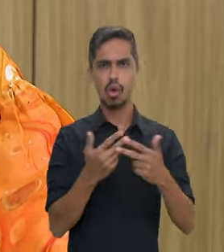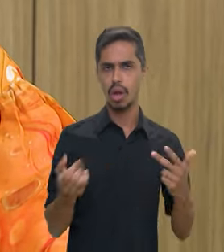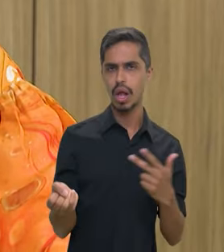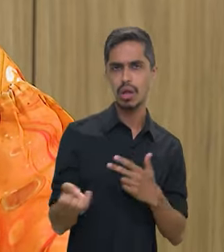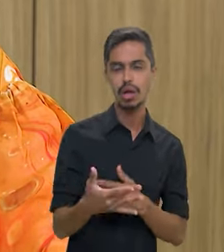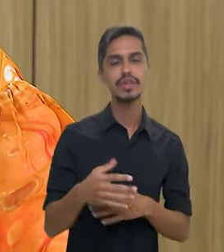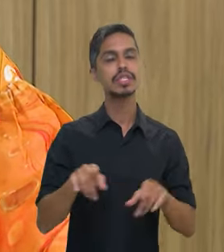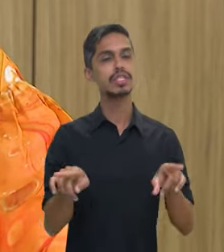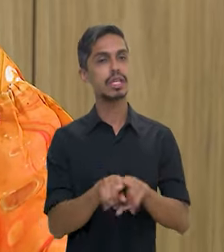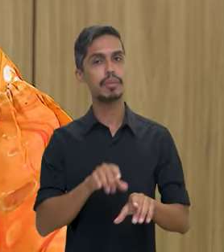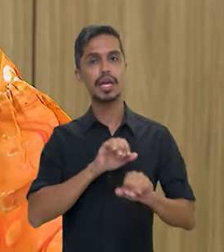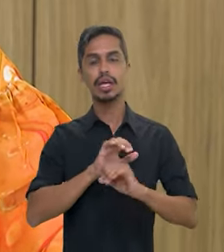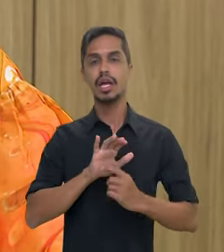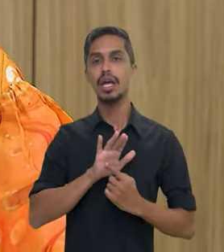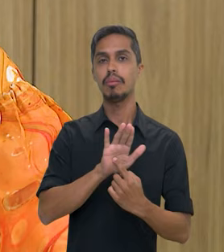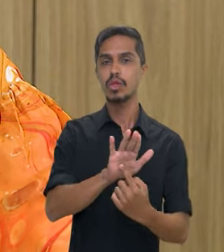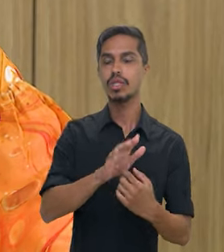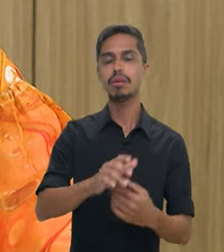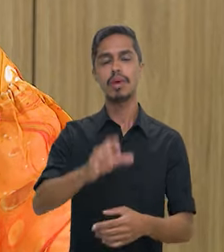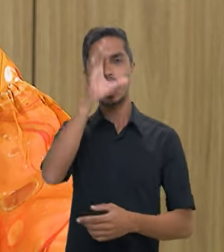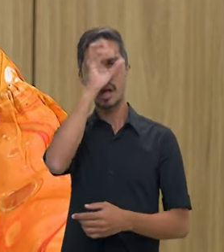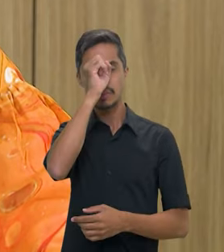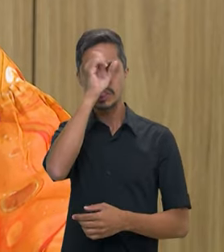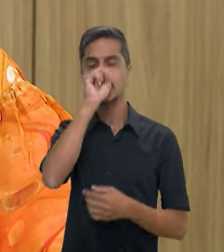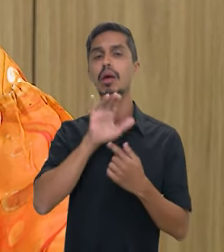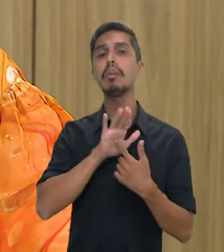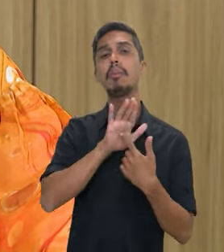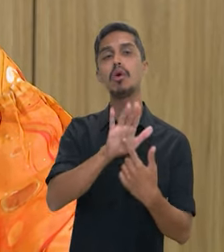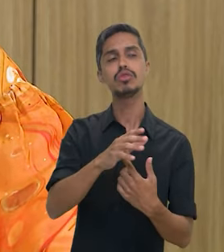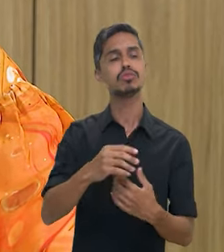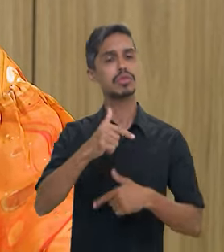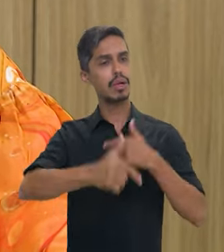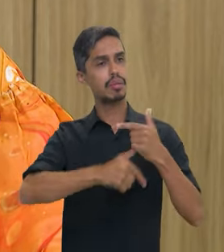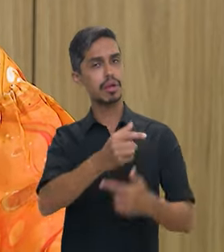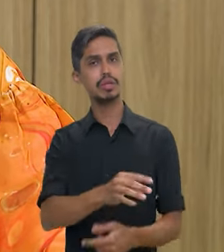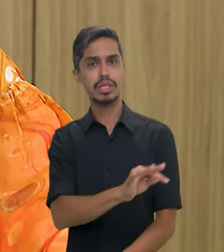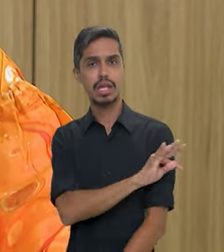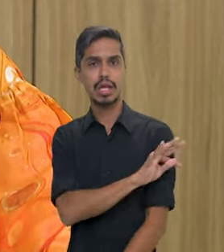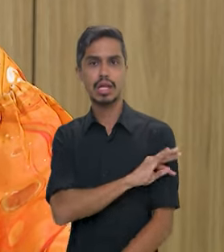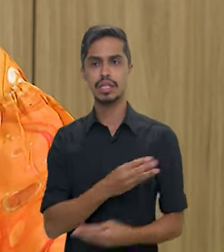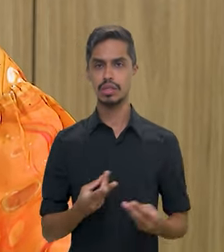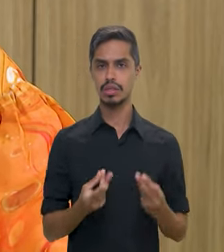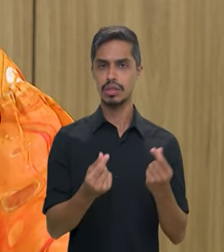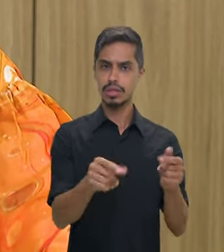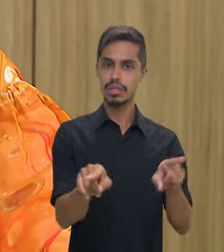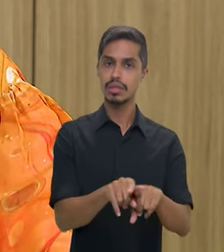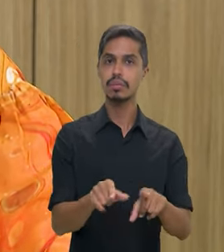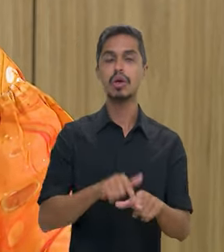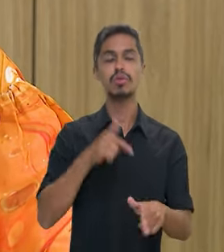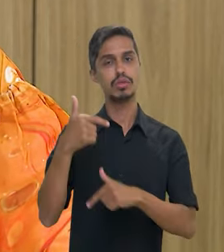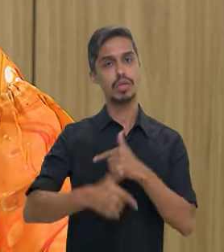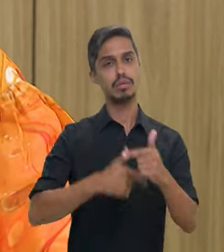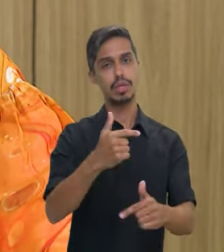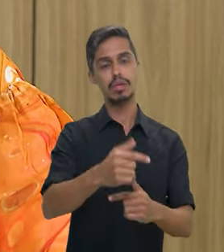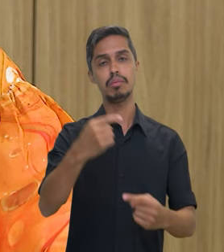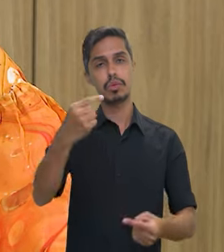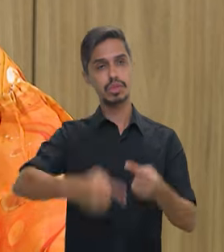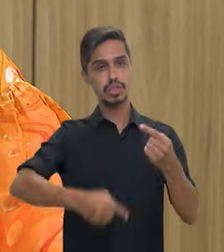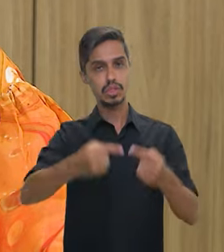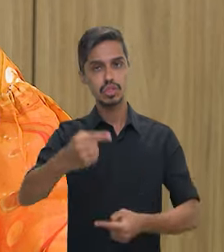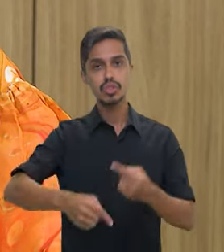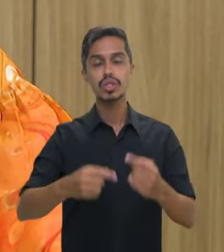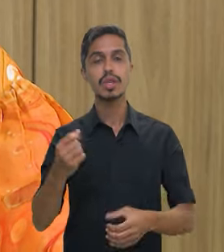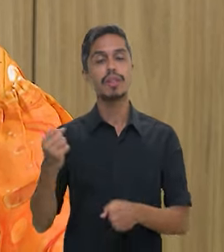a partir também de aprendizados e a partir de um trabalho técnico qualificado e também de um trabalho